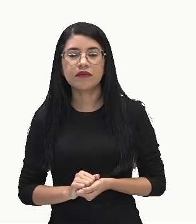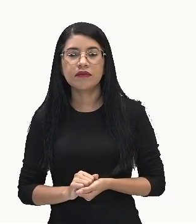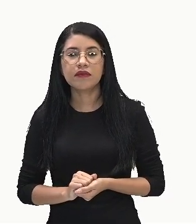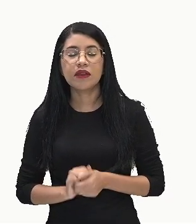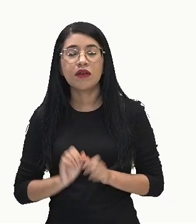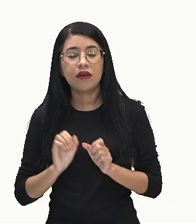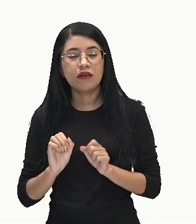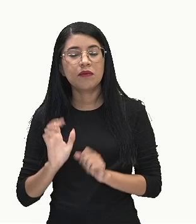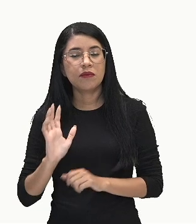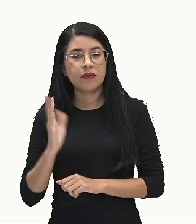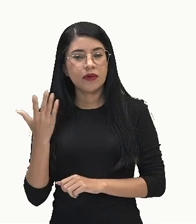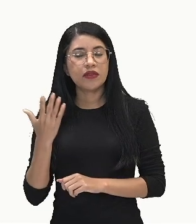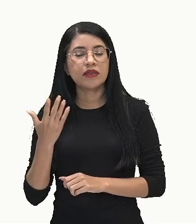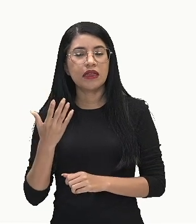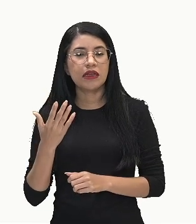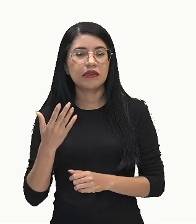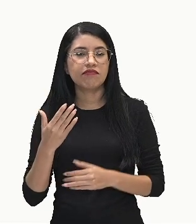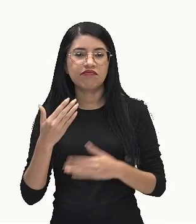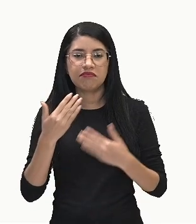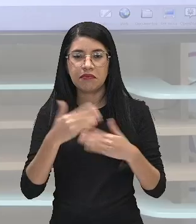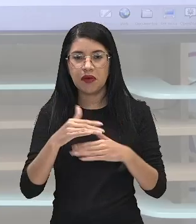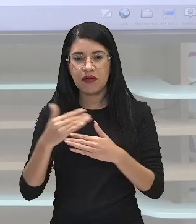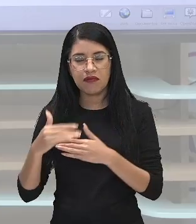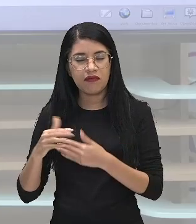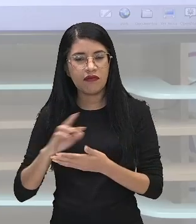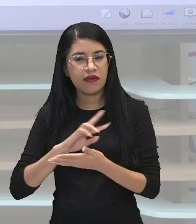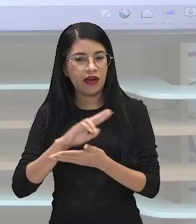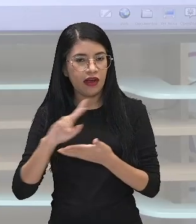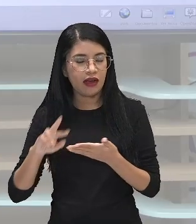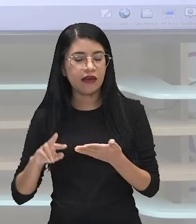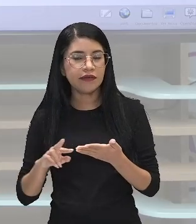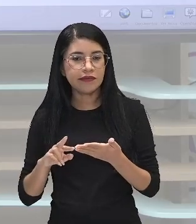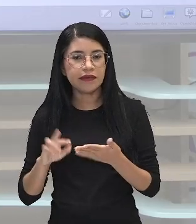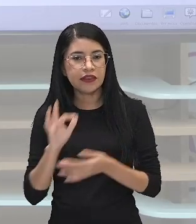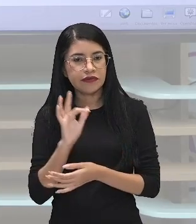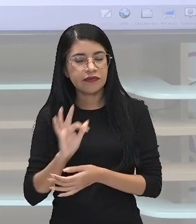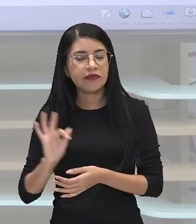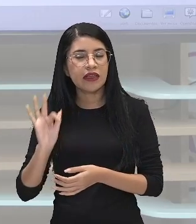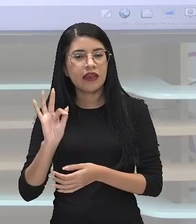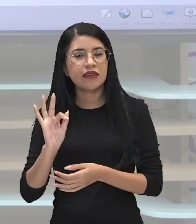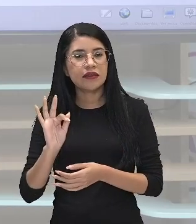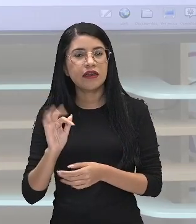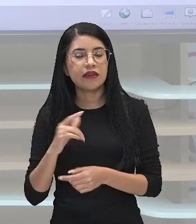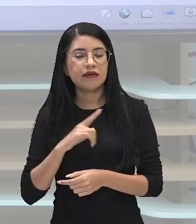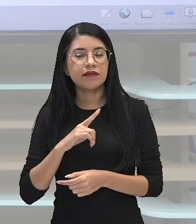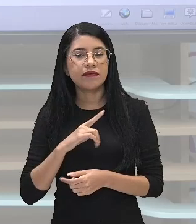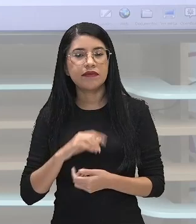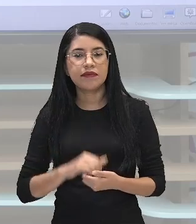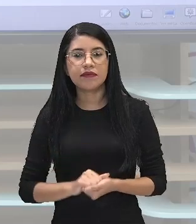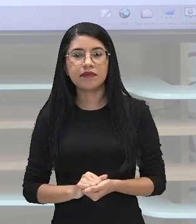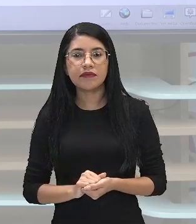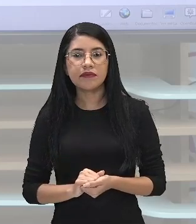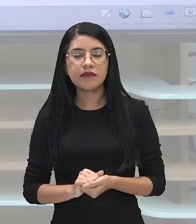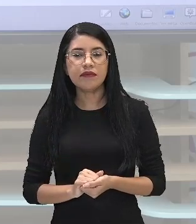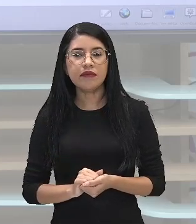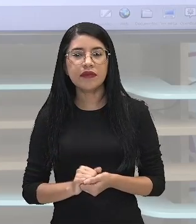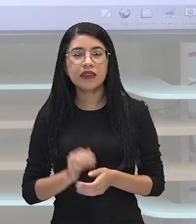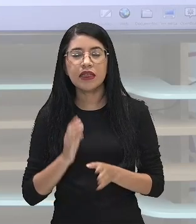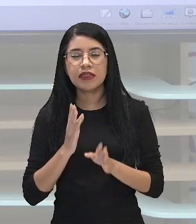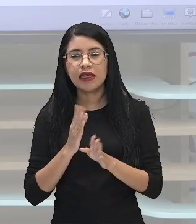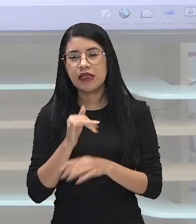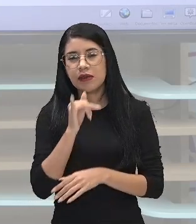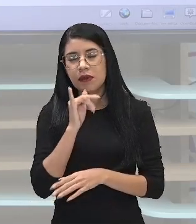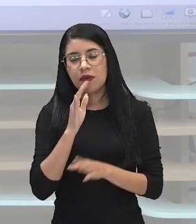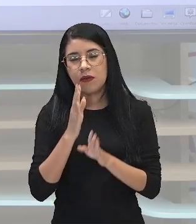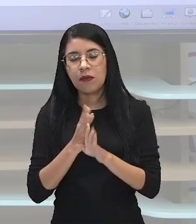acontecer nas provas que vocês forem fazer, tá? Daqui para frente, claro, de você encontrar um resultado, mas